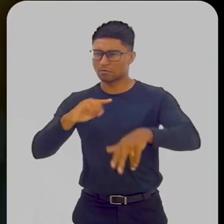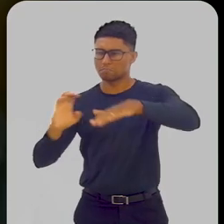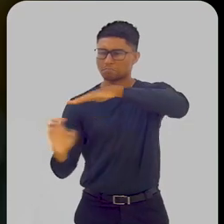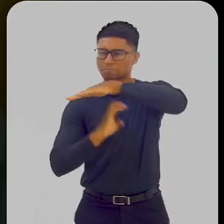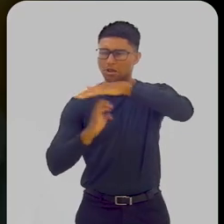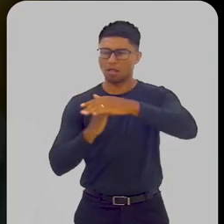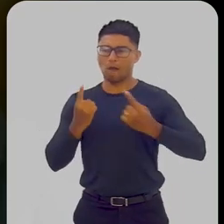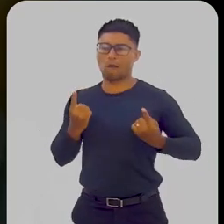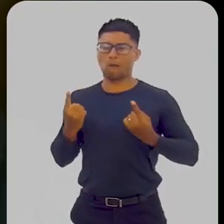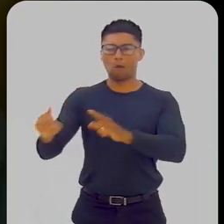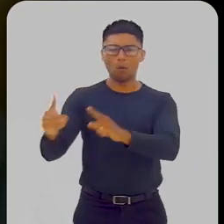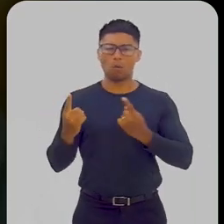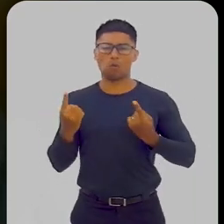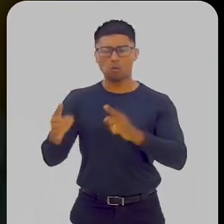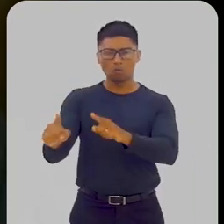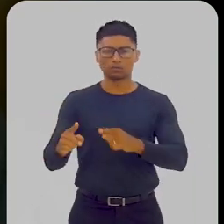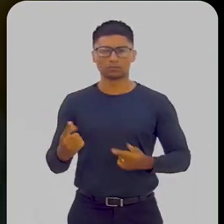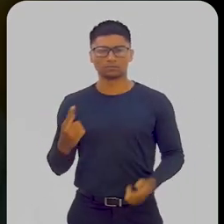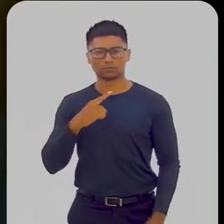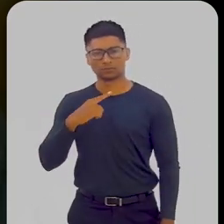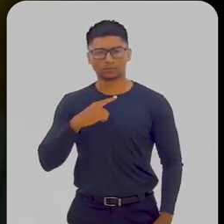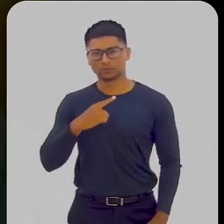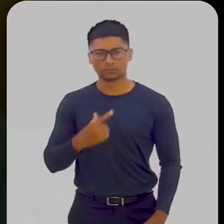com protagonismo internacional.